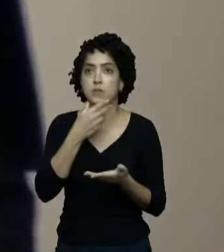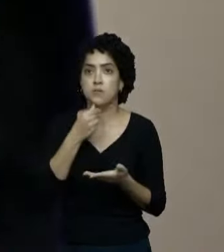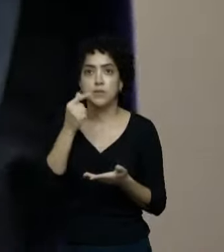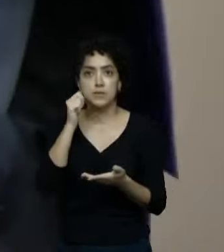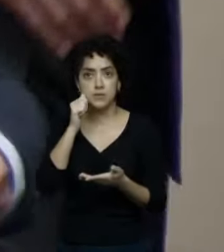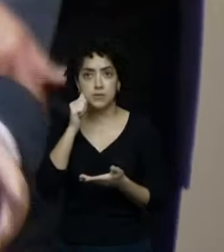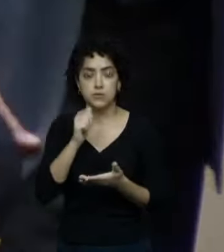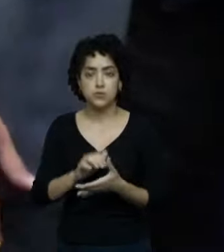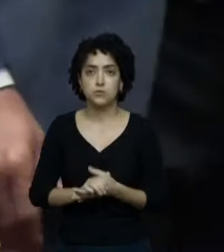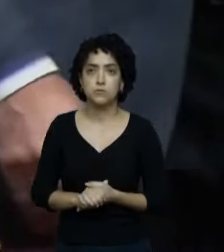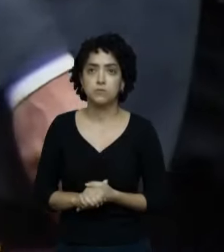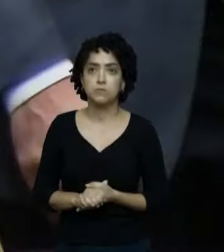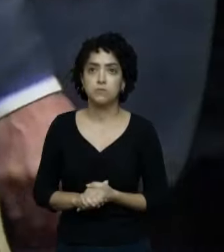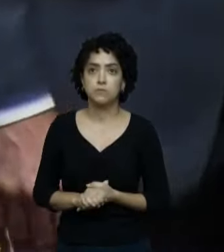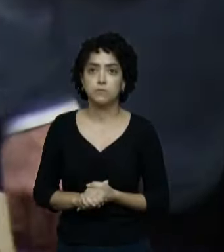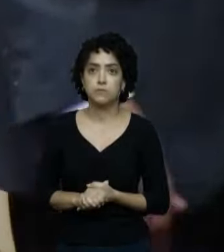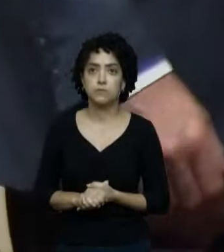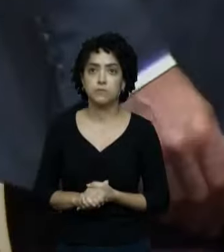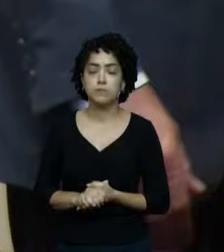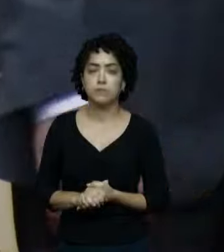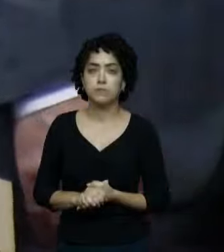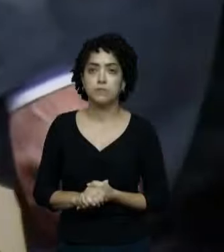deputadas,